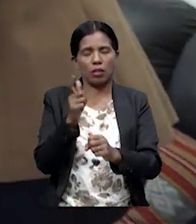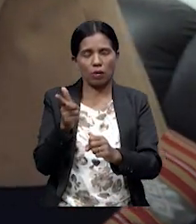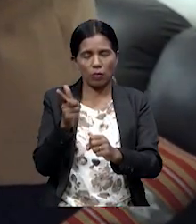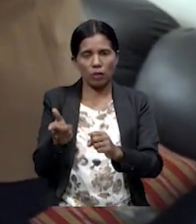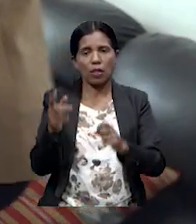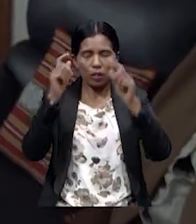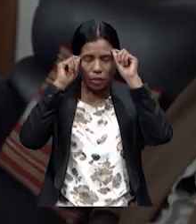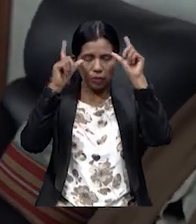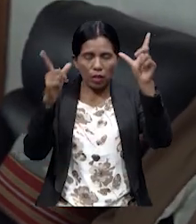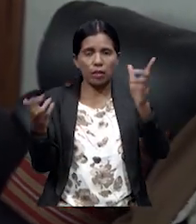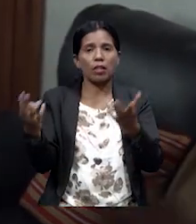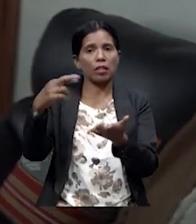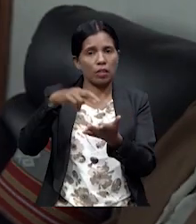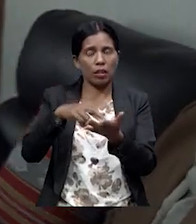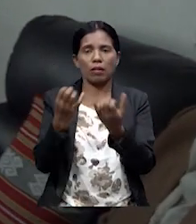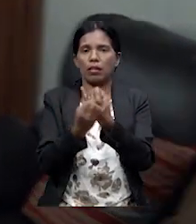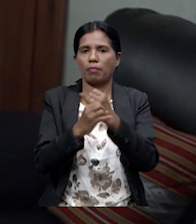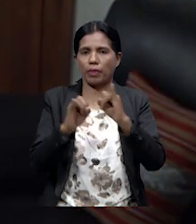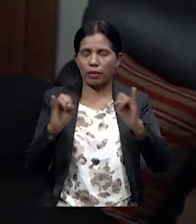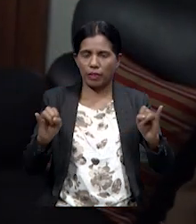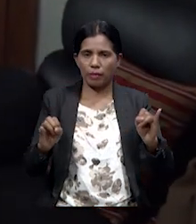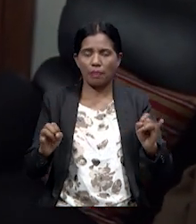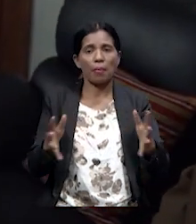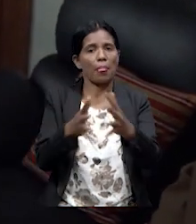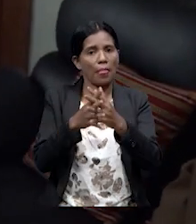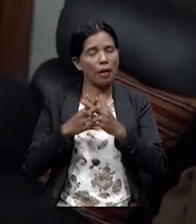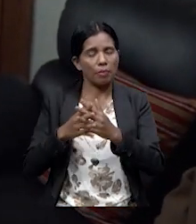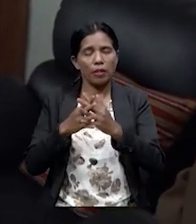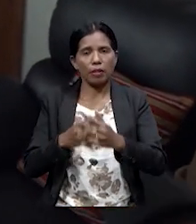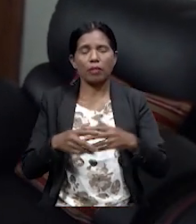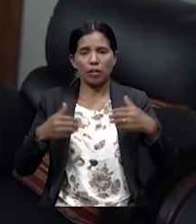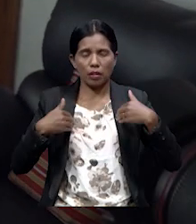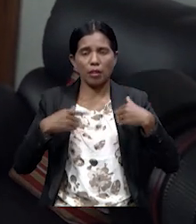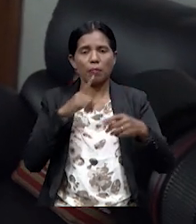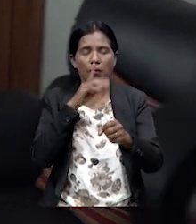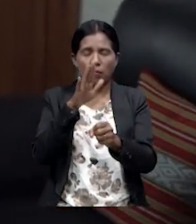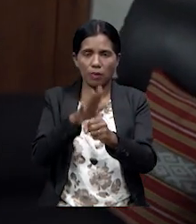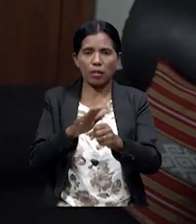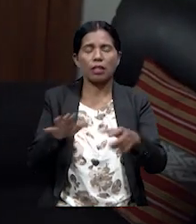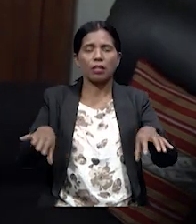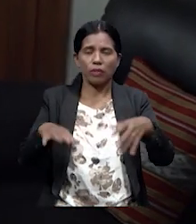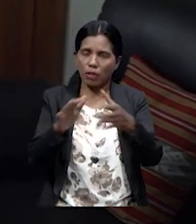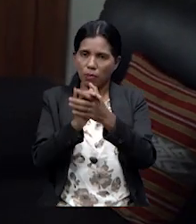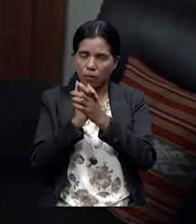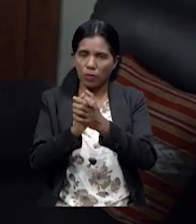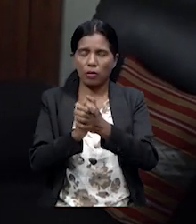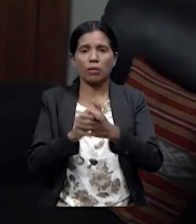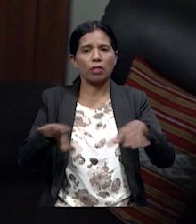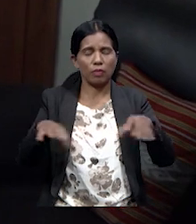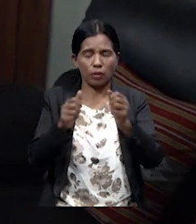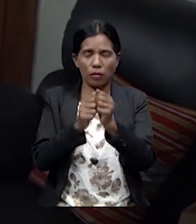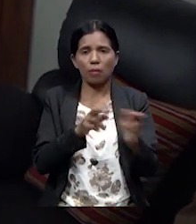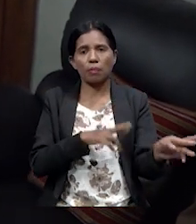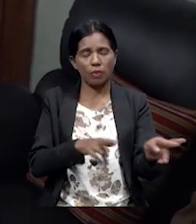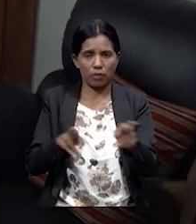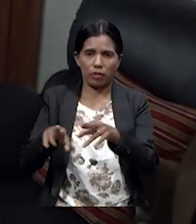Leste restaura independência. Estados Unidos América e o compromisso hoje a meeting na fato em cooperação no pronto